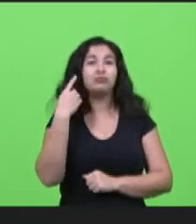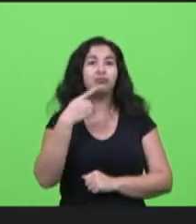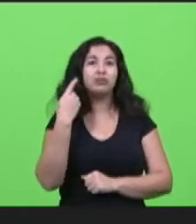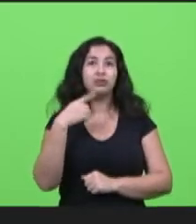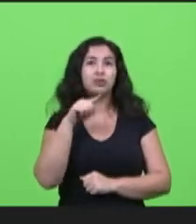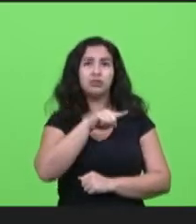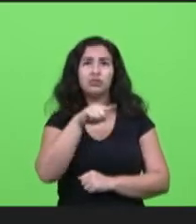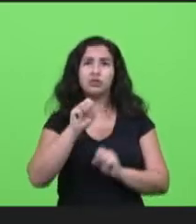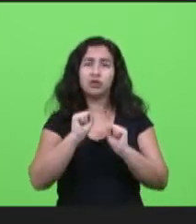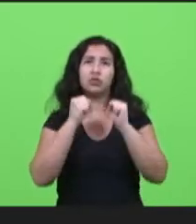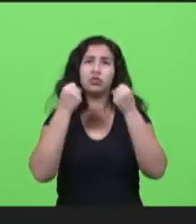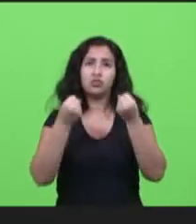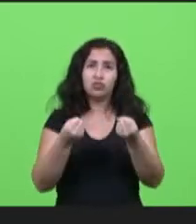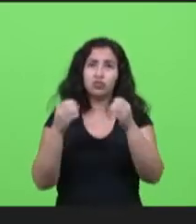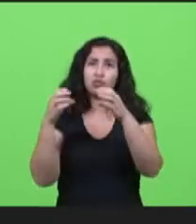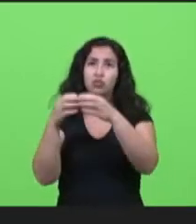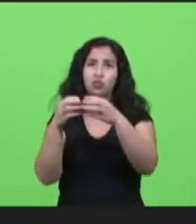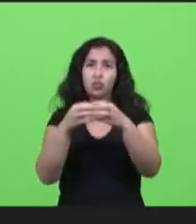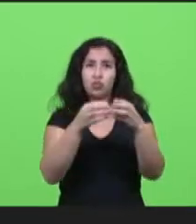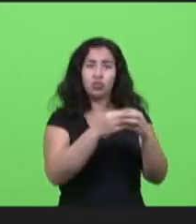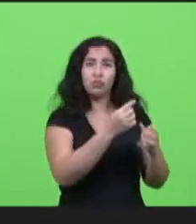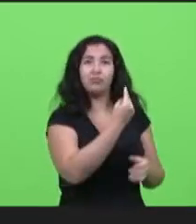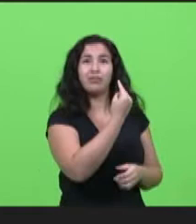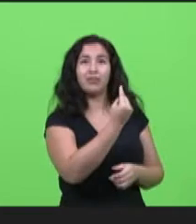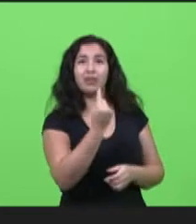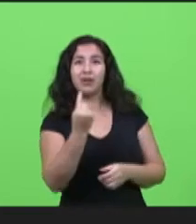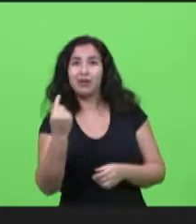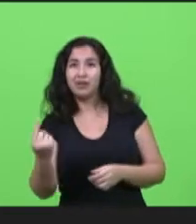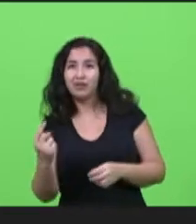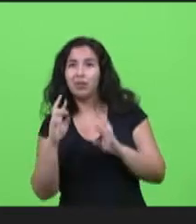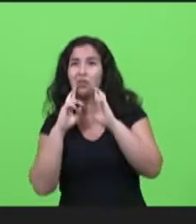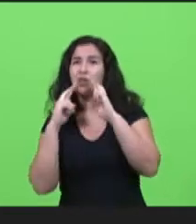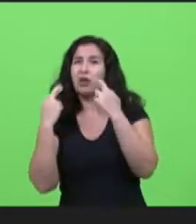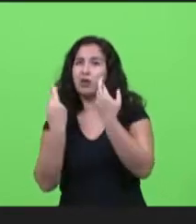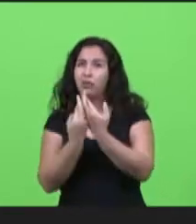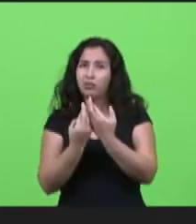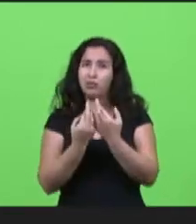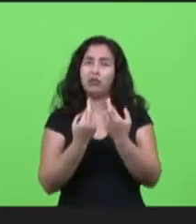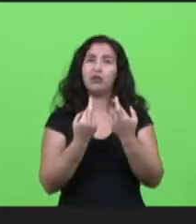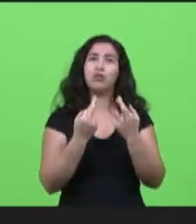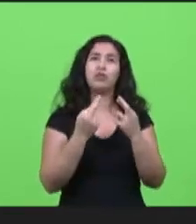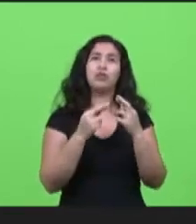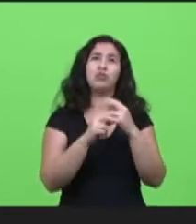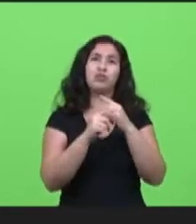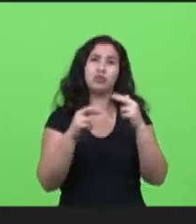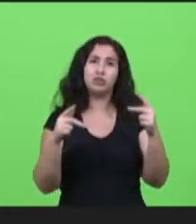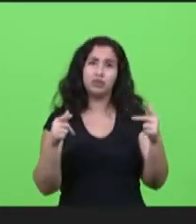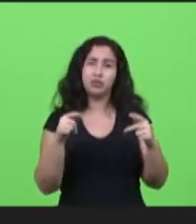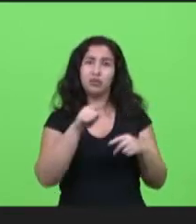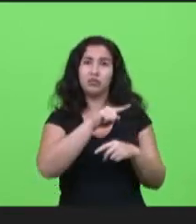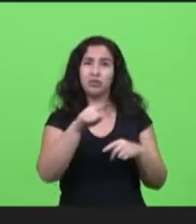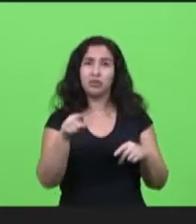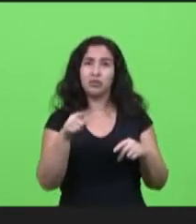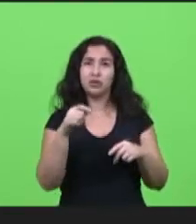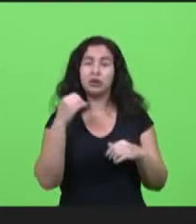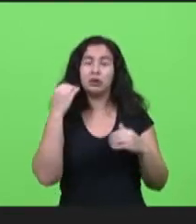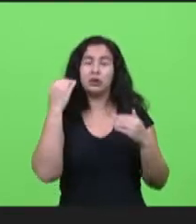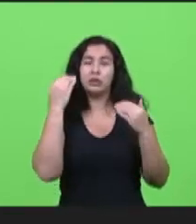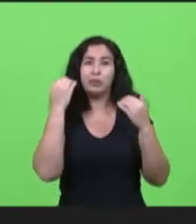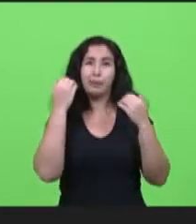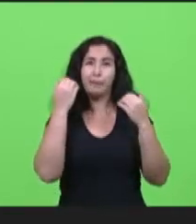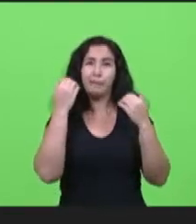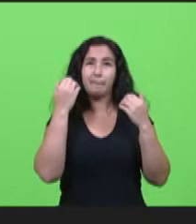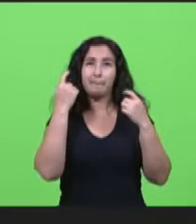nos grupos, vejo esse esforço nas reuniões para trazer o melhor para o povo catarinense e tenho certeza que